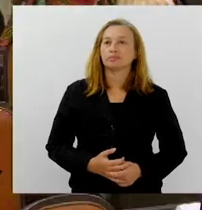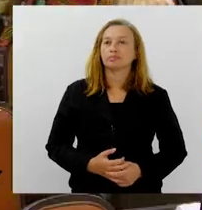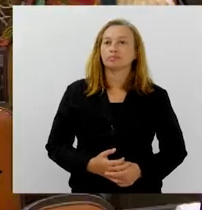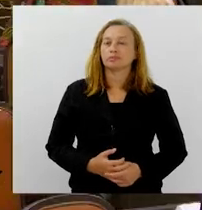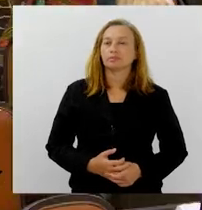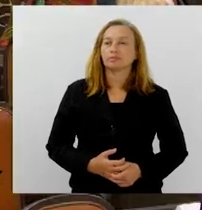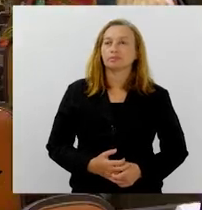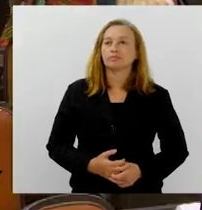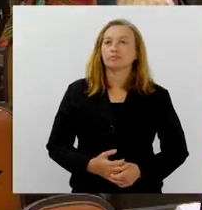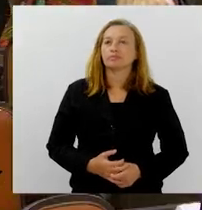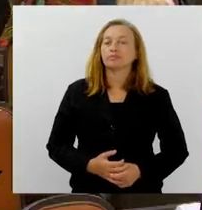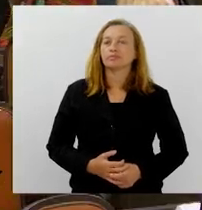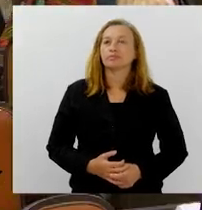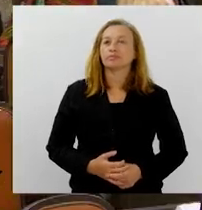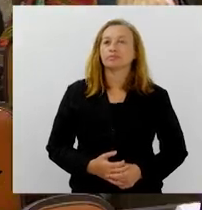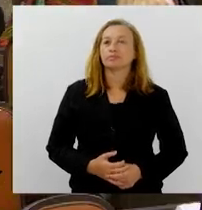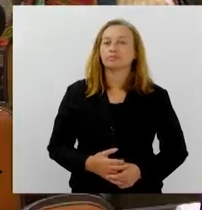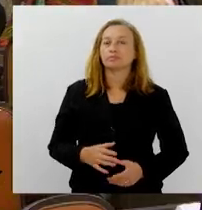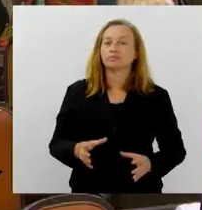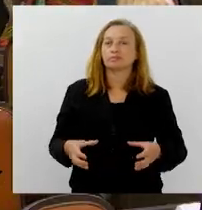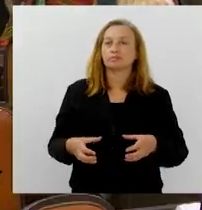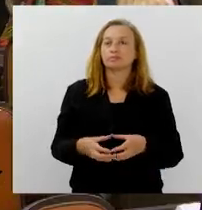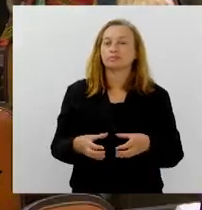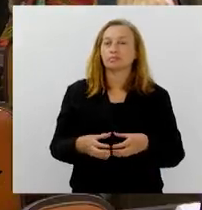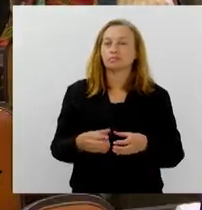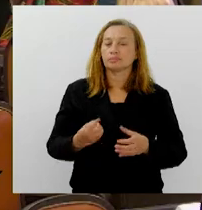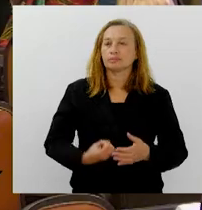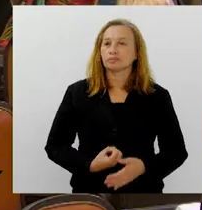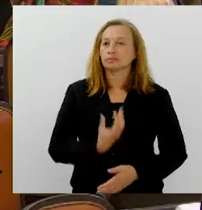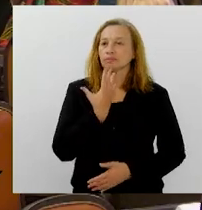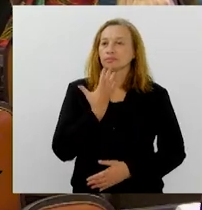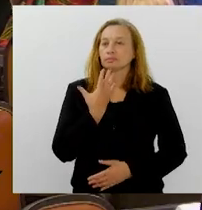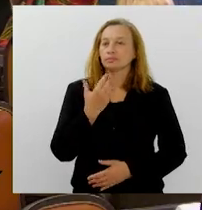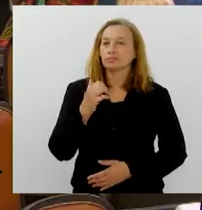Próximo agraciado, Coletivo Poetas em Ação.